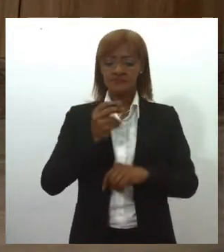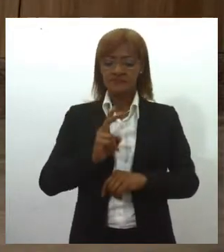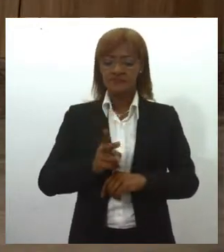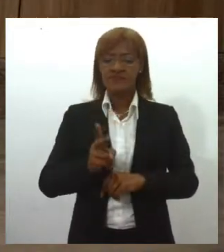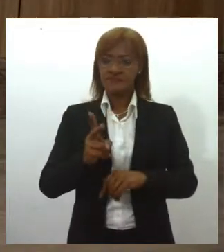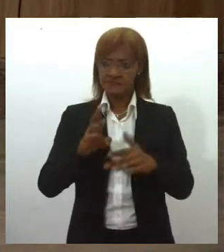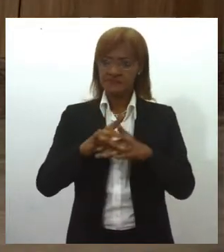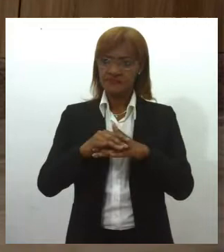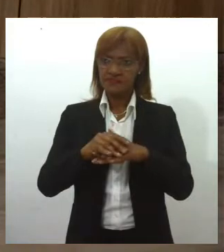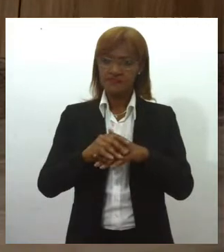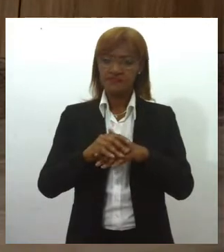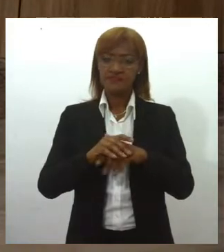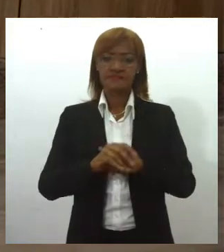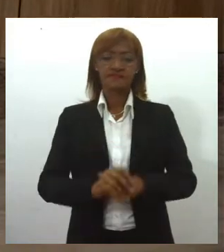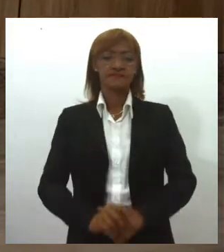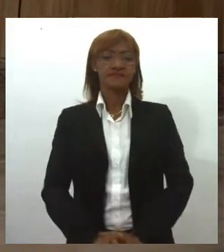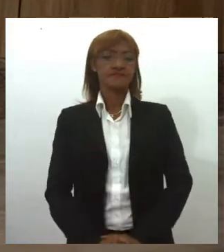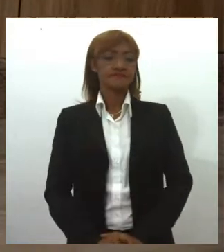problema?